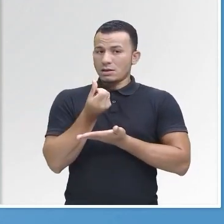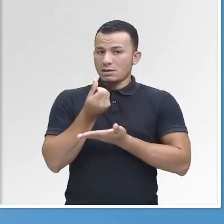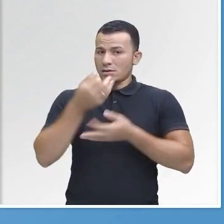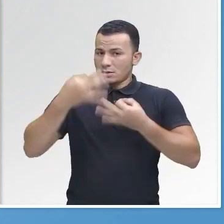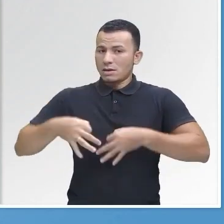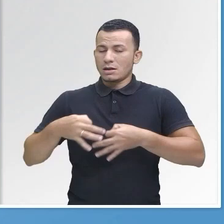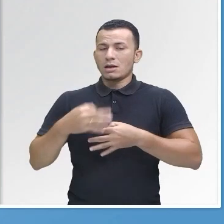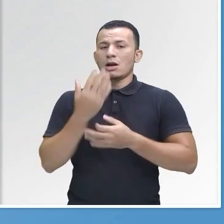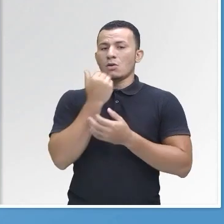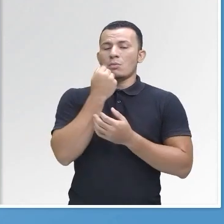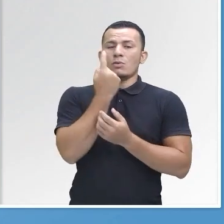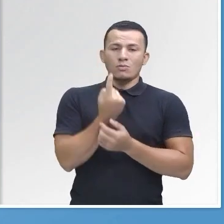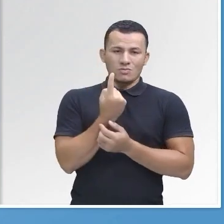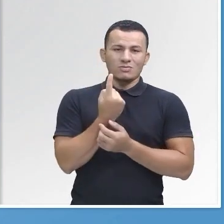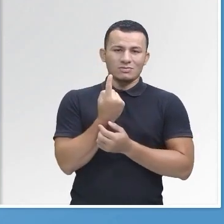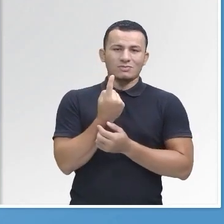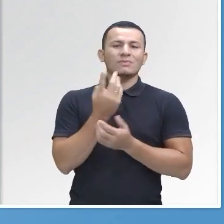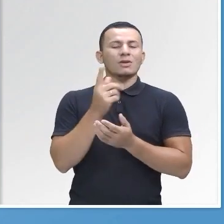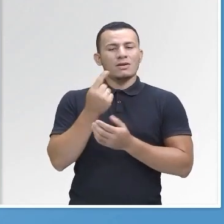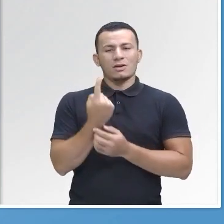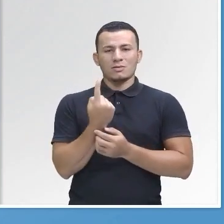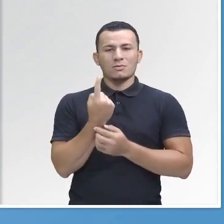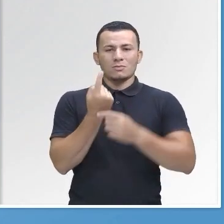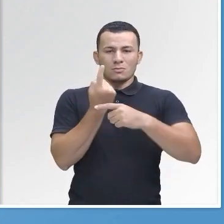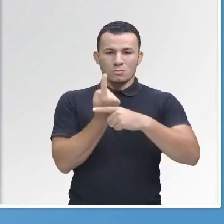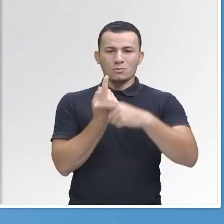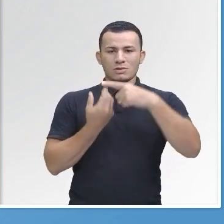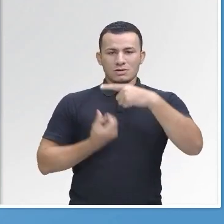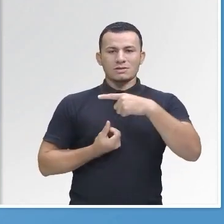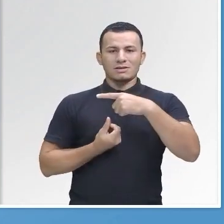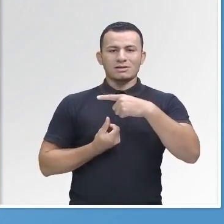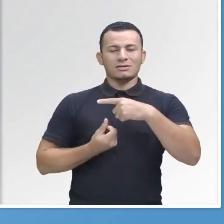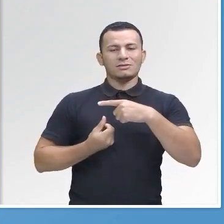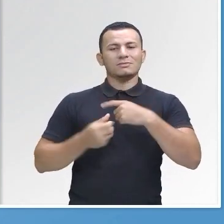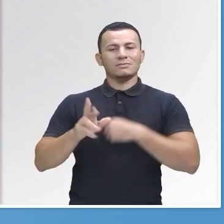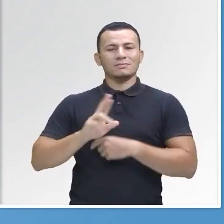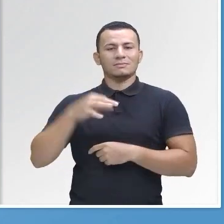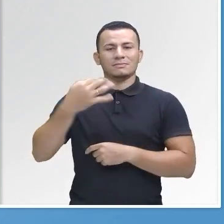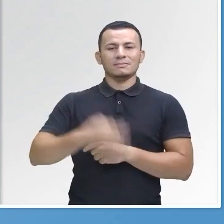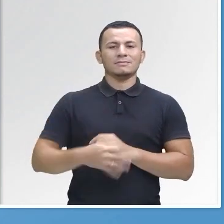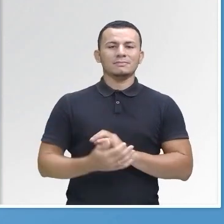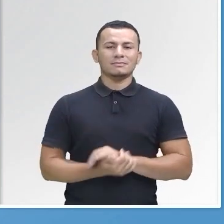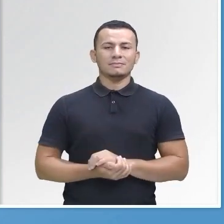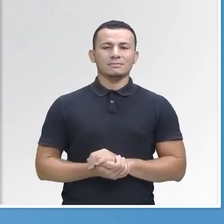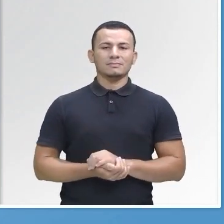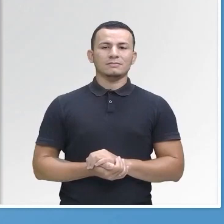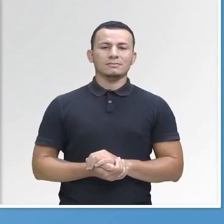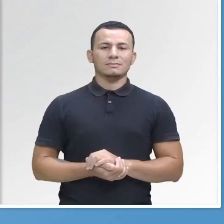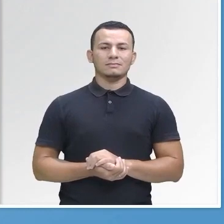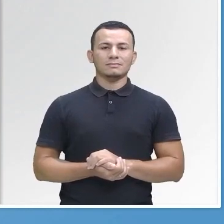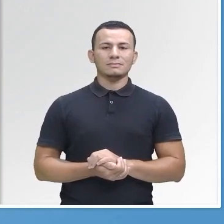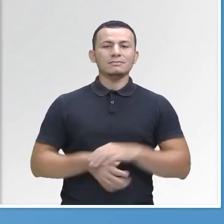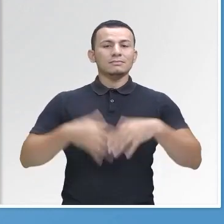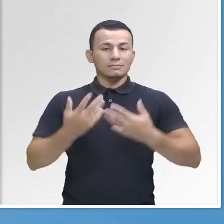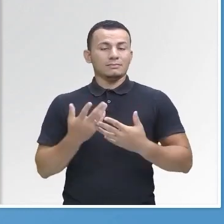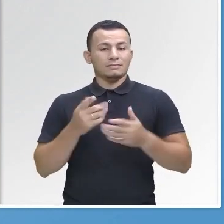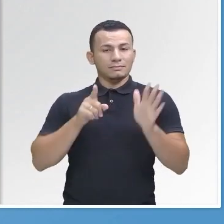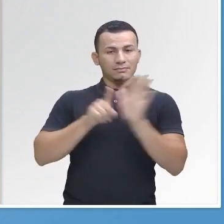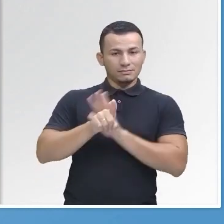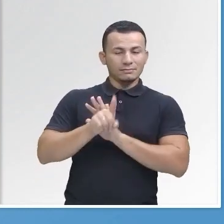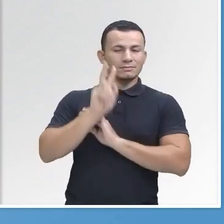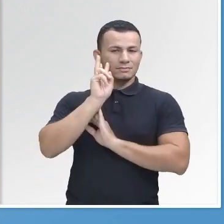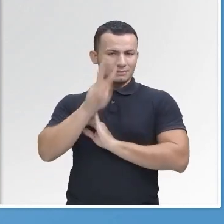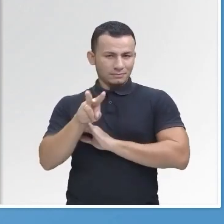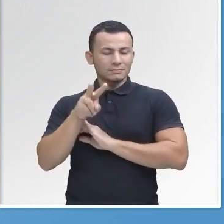confirmar? Muito bem. 1/6. Correto. Aqui comigo. Então, nesse primeiro problema, nós vimos